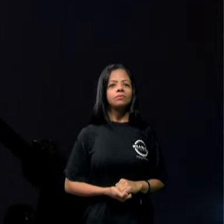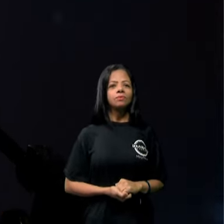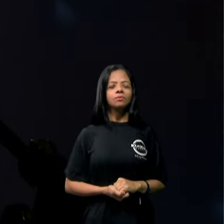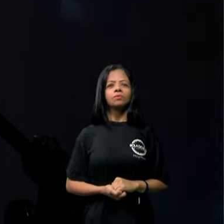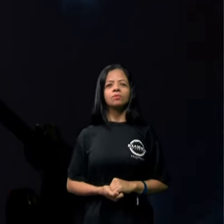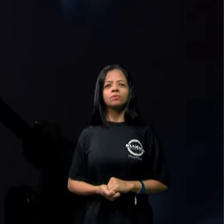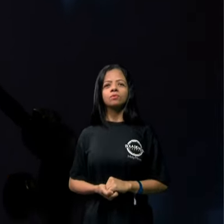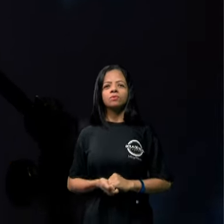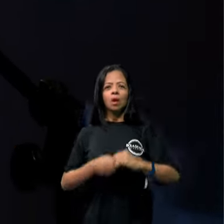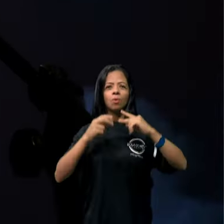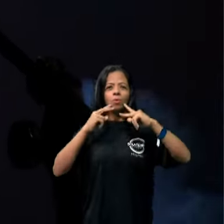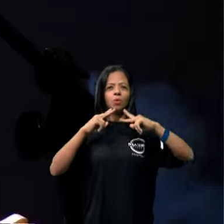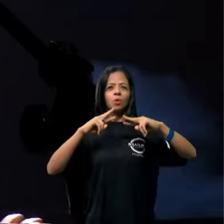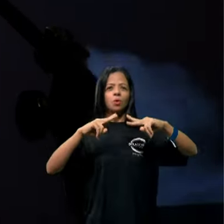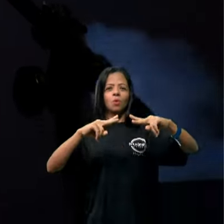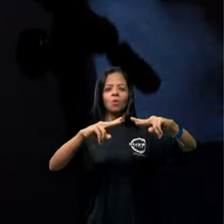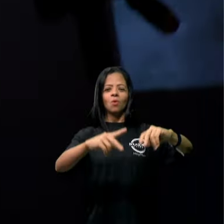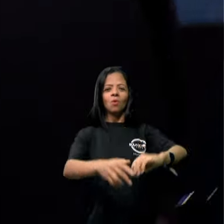Oh, abaixa a maçã.